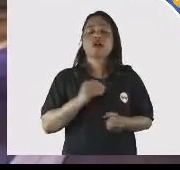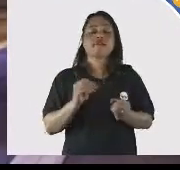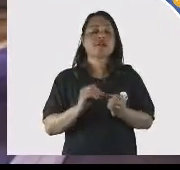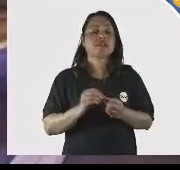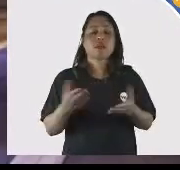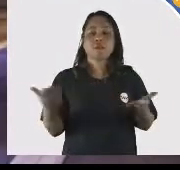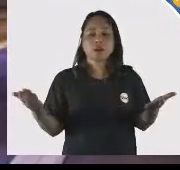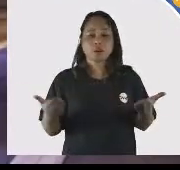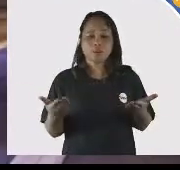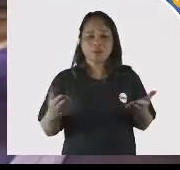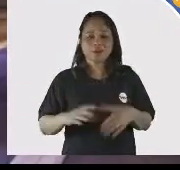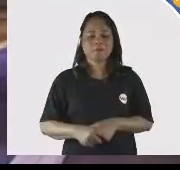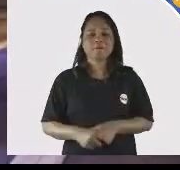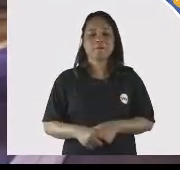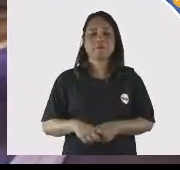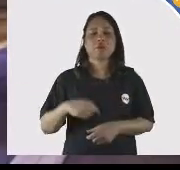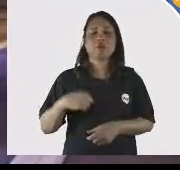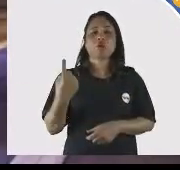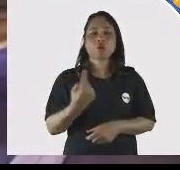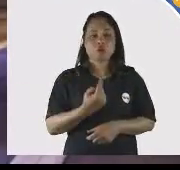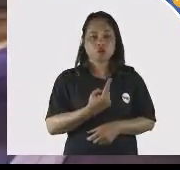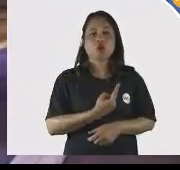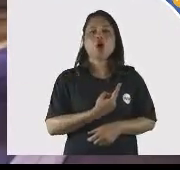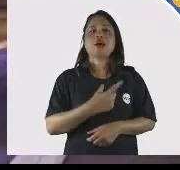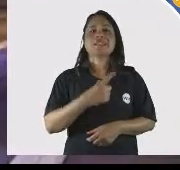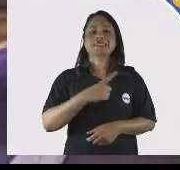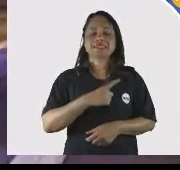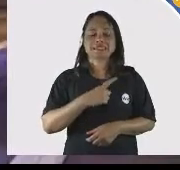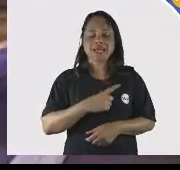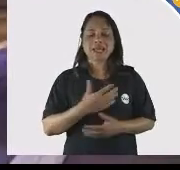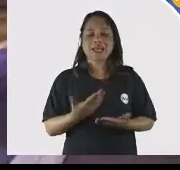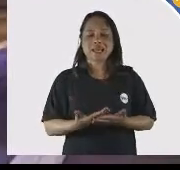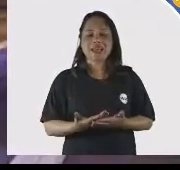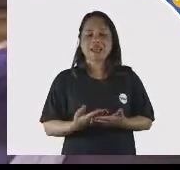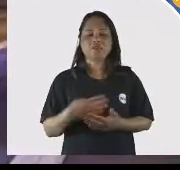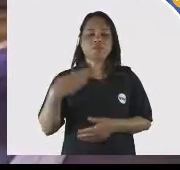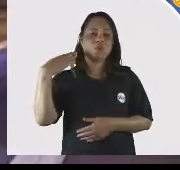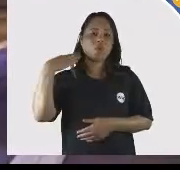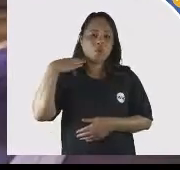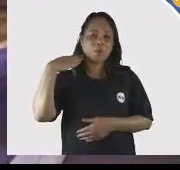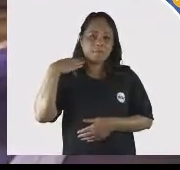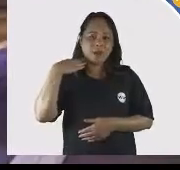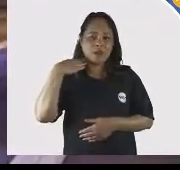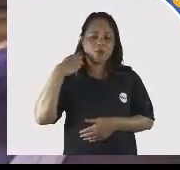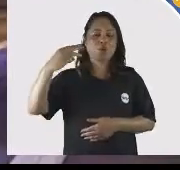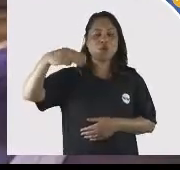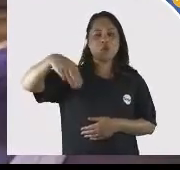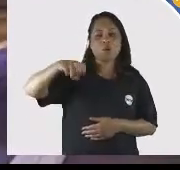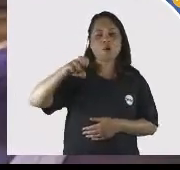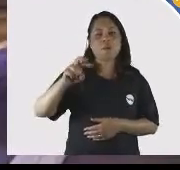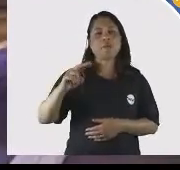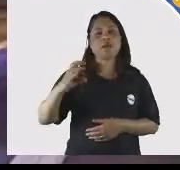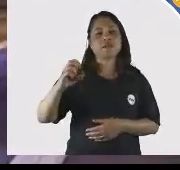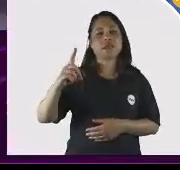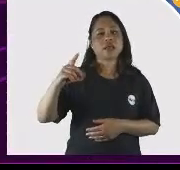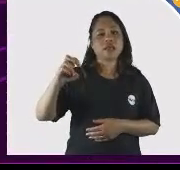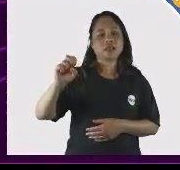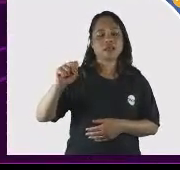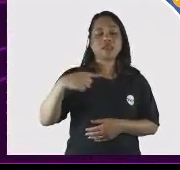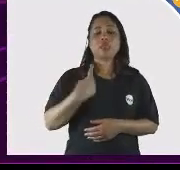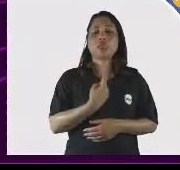através do nosso braço financeiro que é o banco mercedes-benz nós tivemos